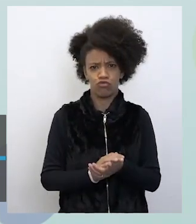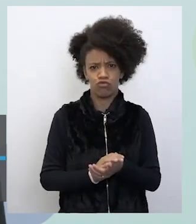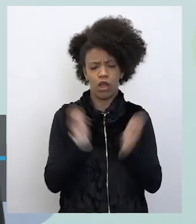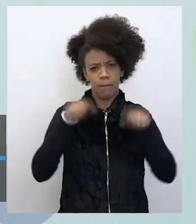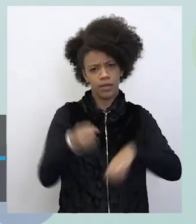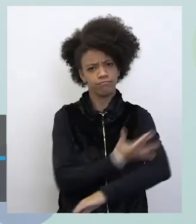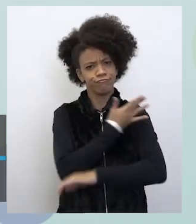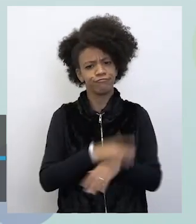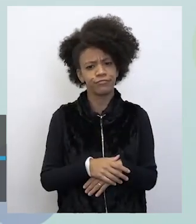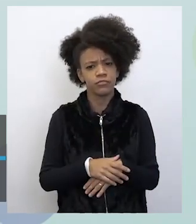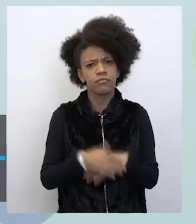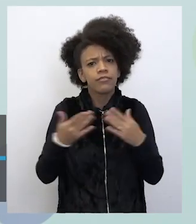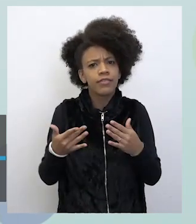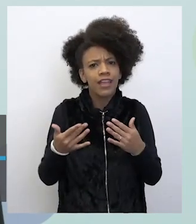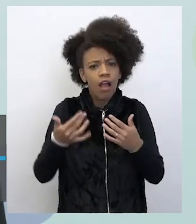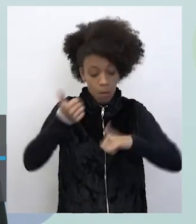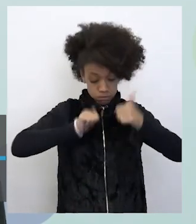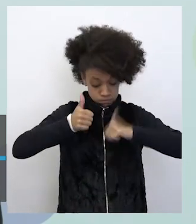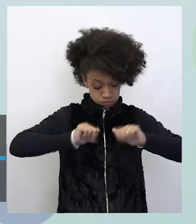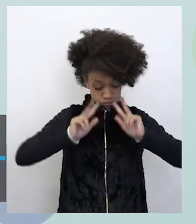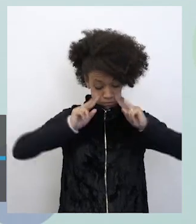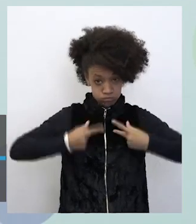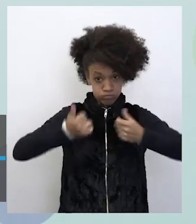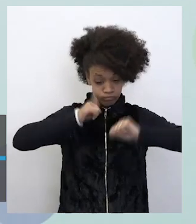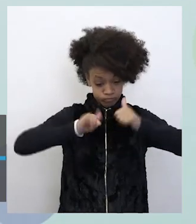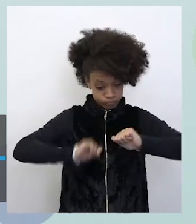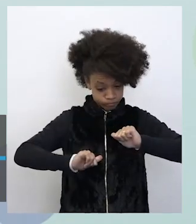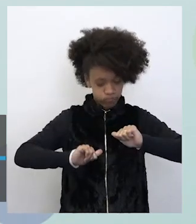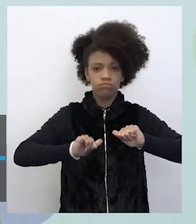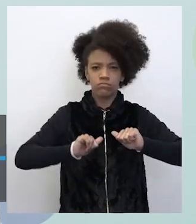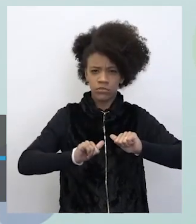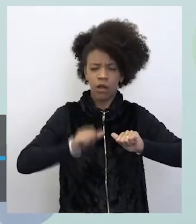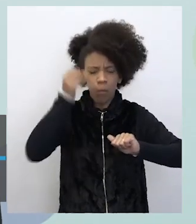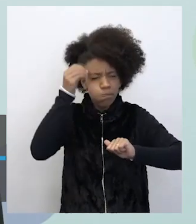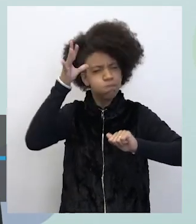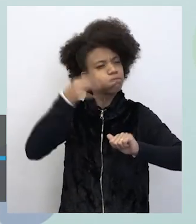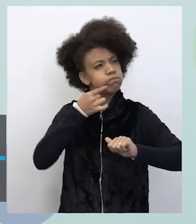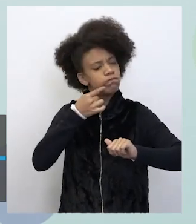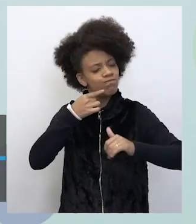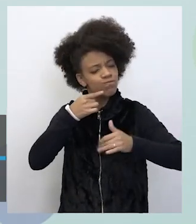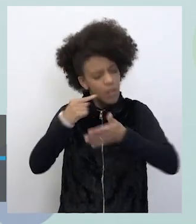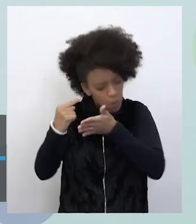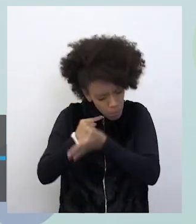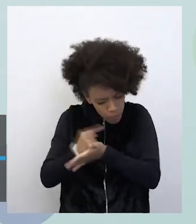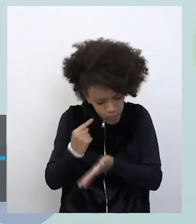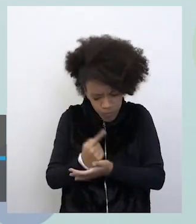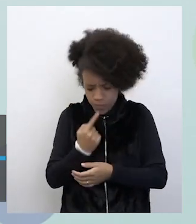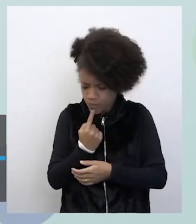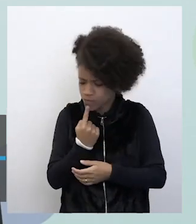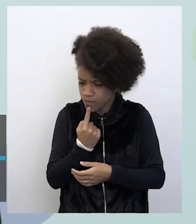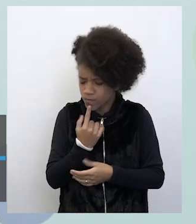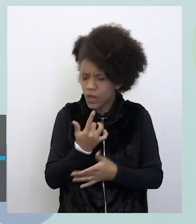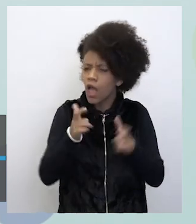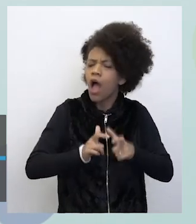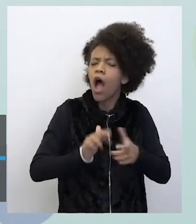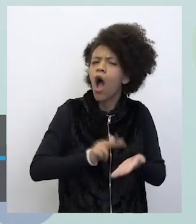gente autoavalia, quando a gente busca esse autoconhecimento e quando a gente faz essa autorreflexão sobre onde